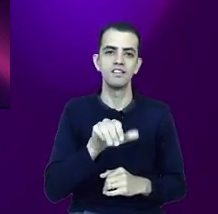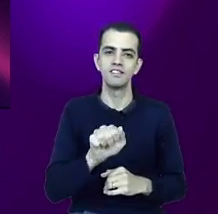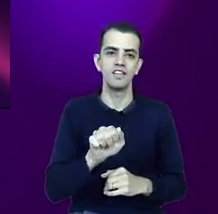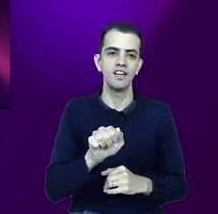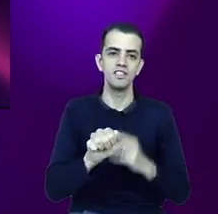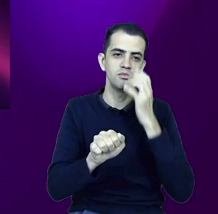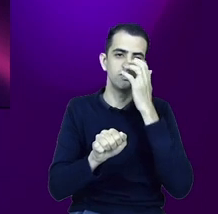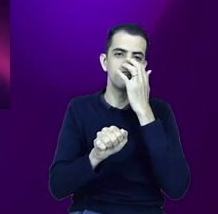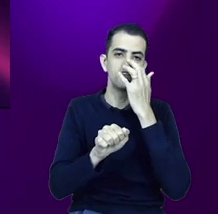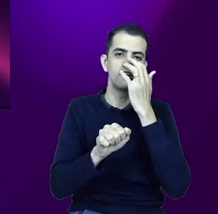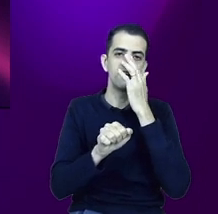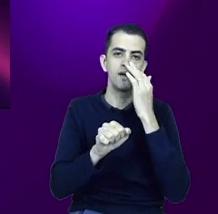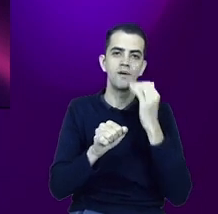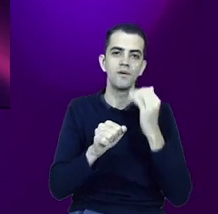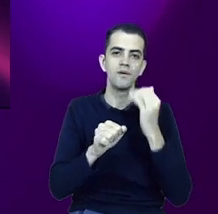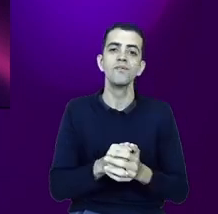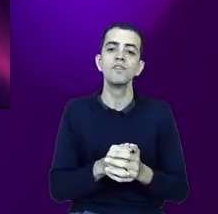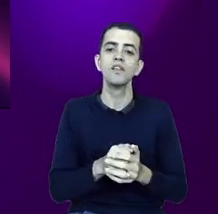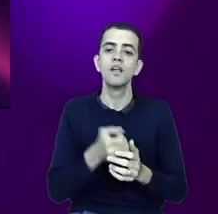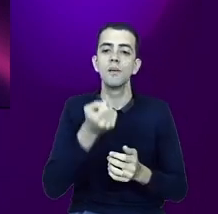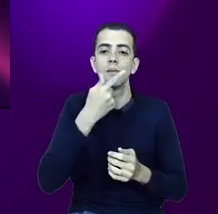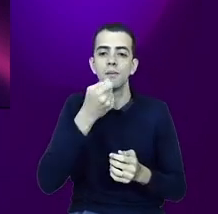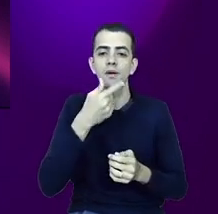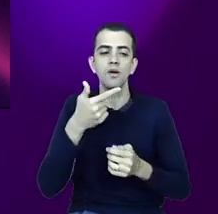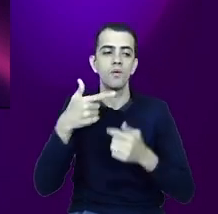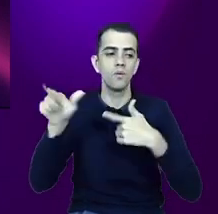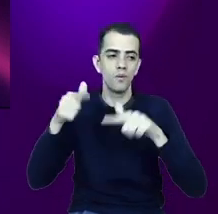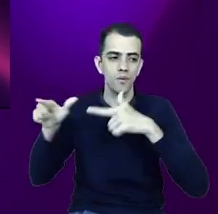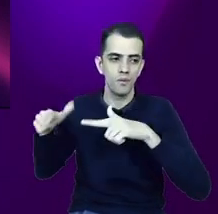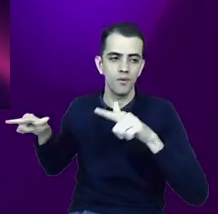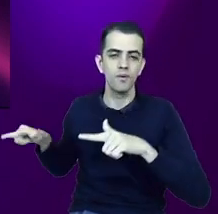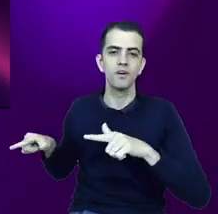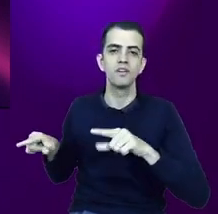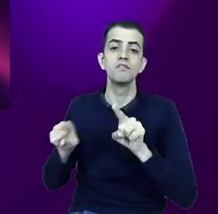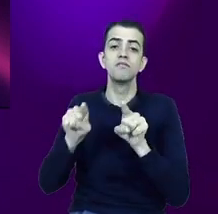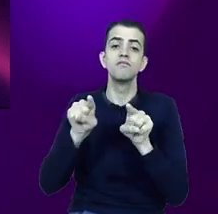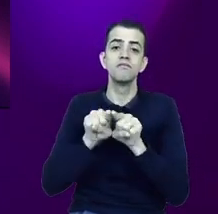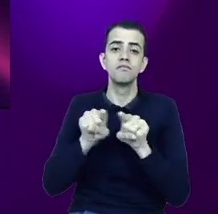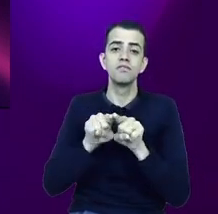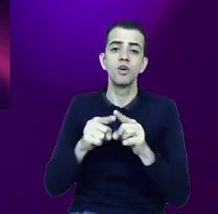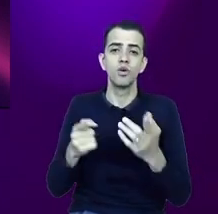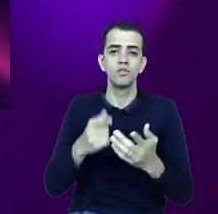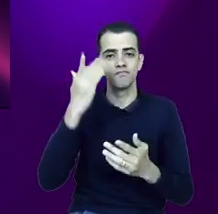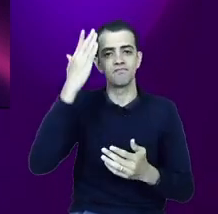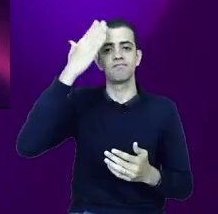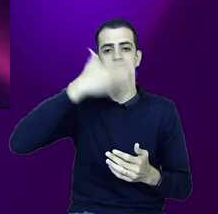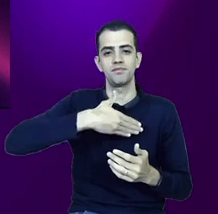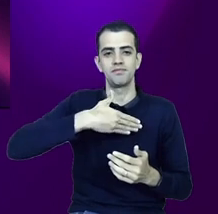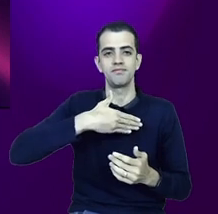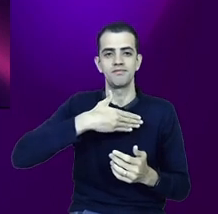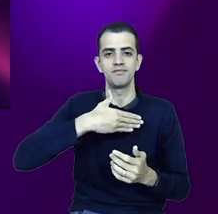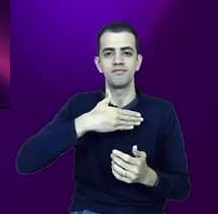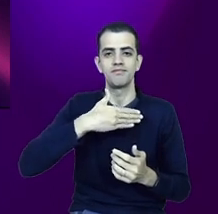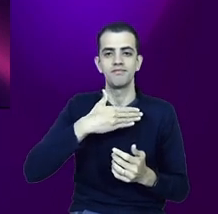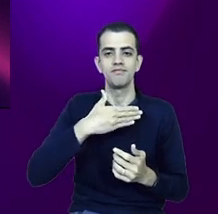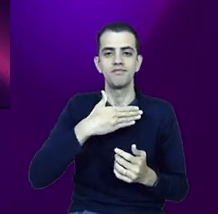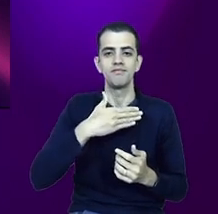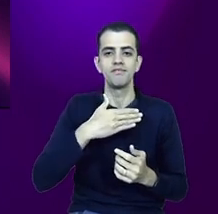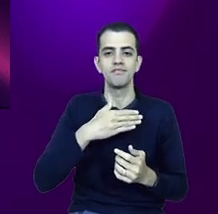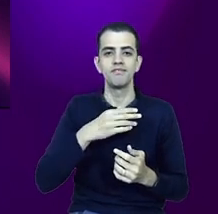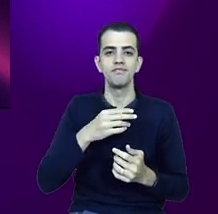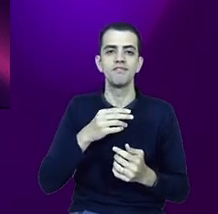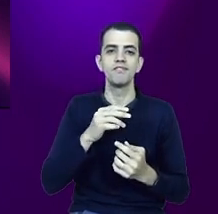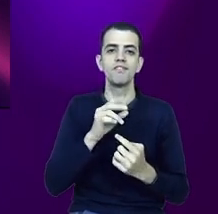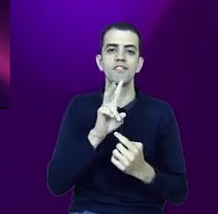avaliado os benefícios de outras medicações, assim como o benefício do que tem evidência hoje até o momento, que é o Temodal, utilizando em